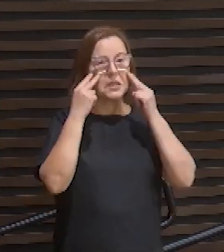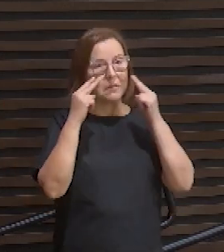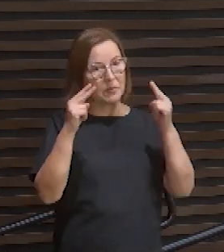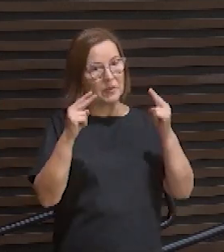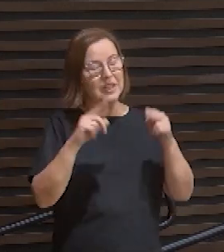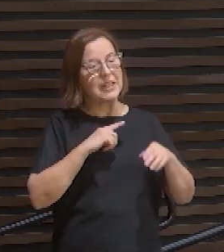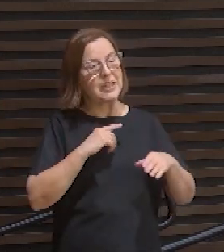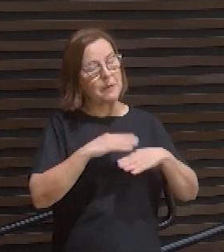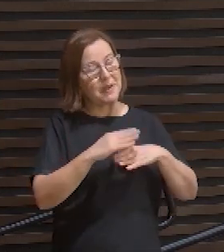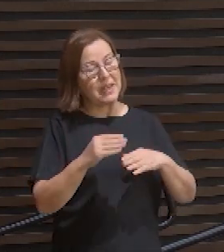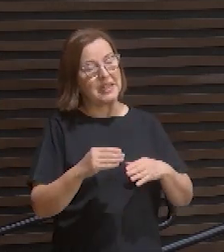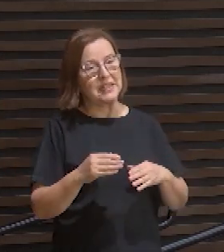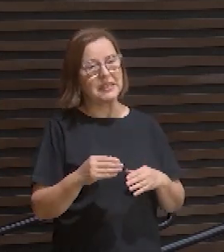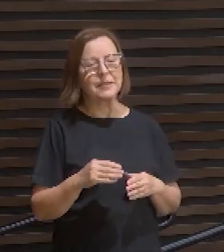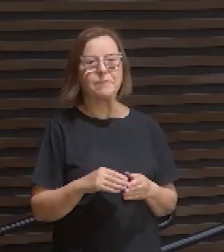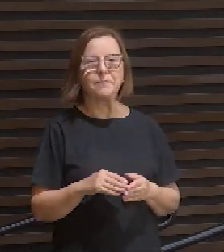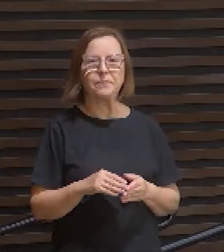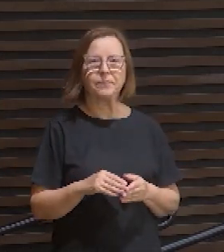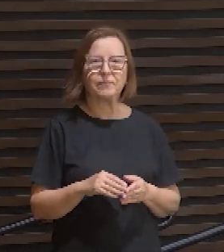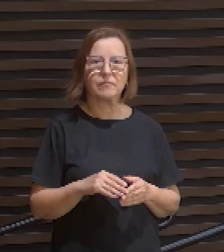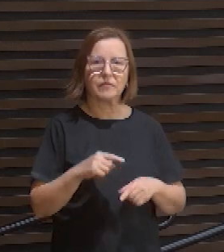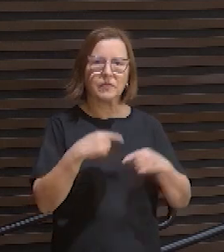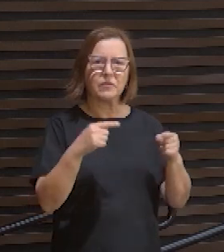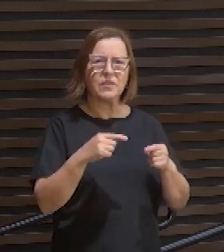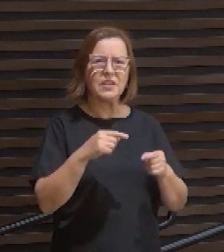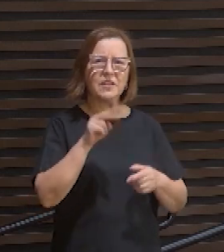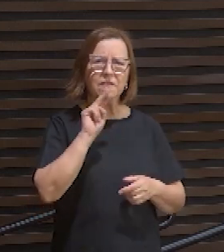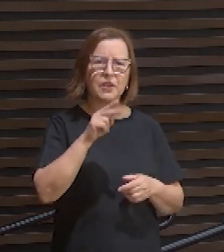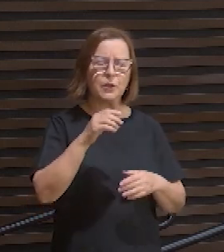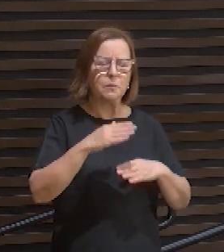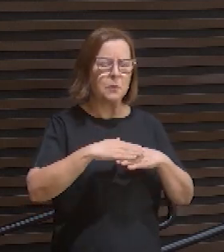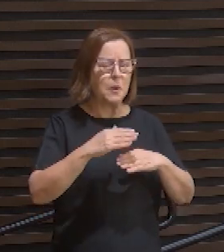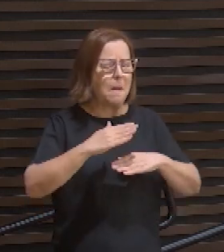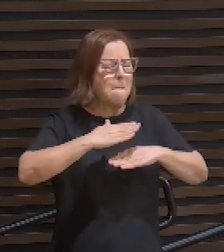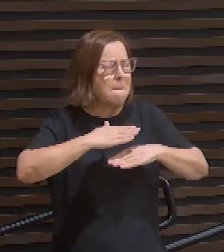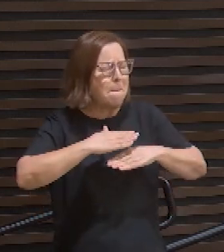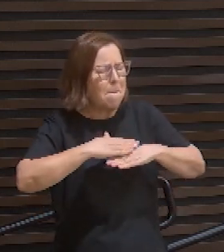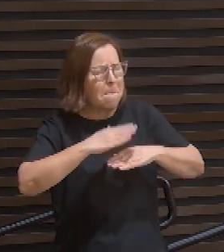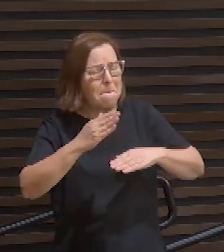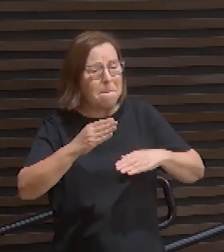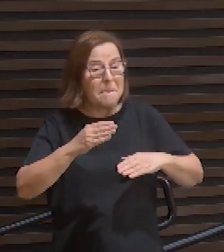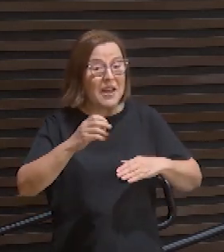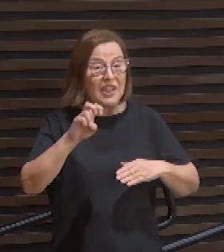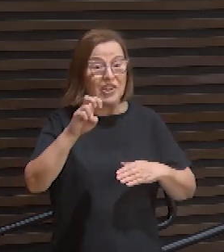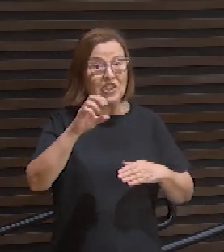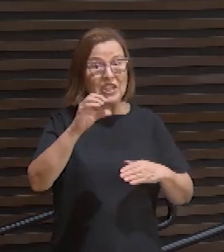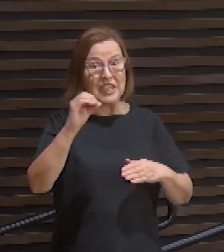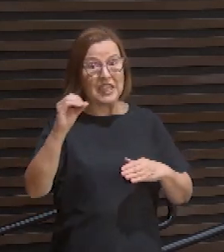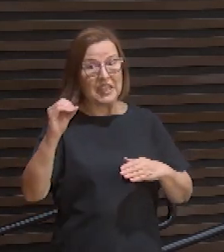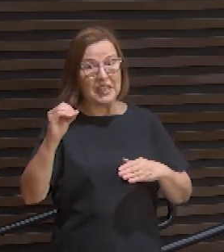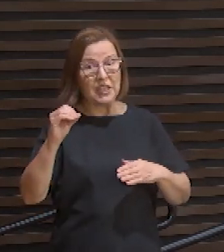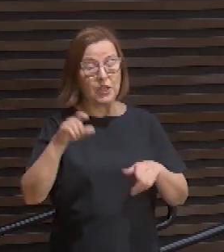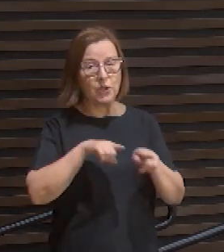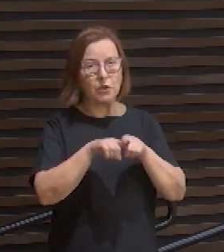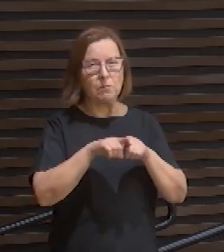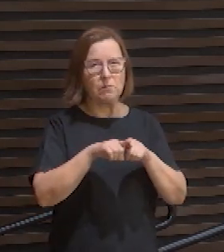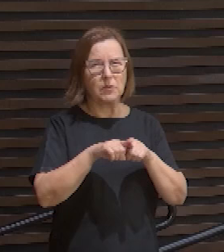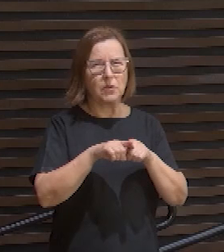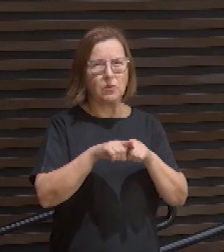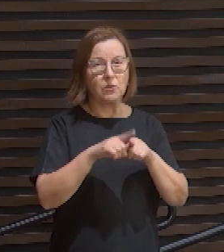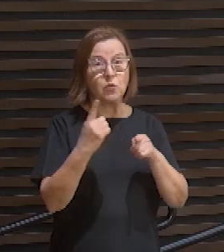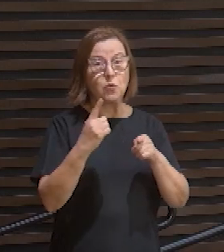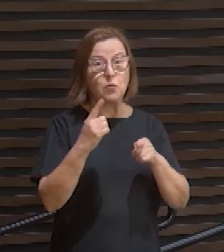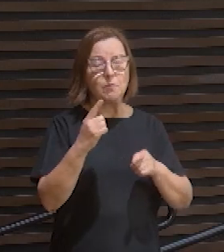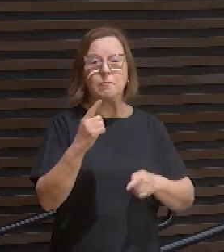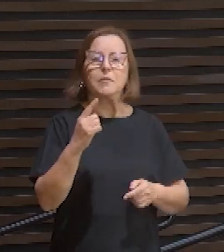Veja o versículo 6. Depois foi visto por mais de 500 irmãos, de uma só vez, dos quais a